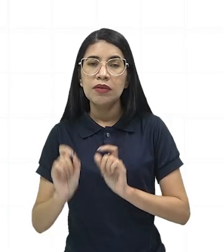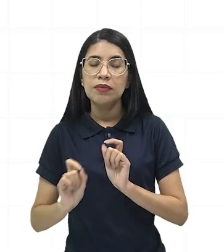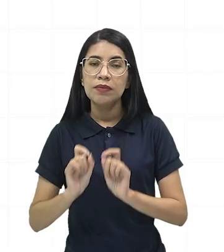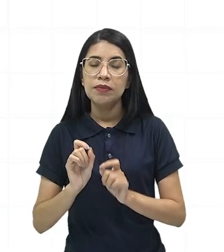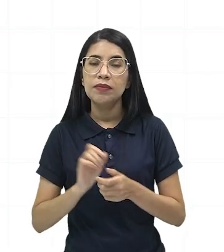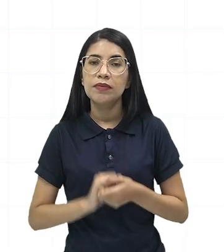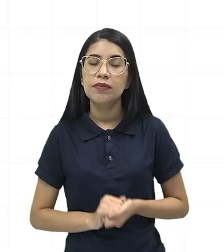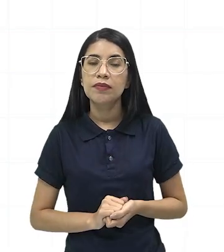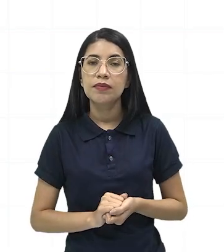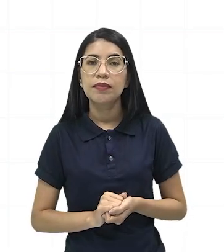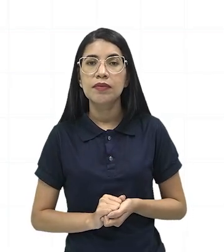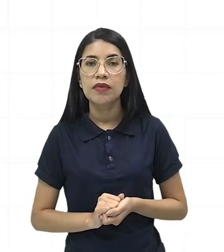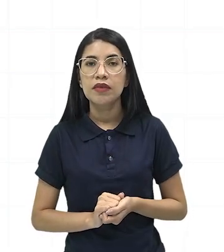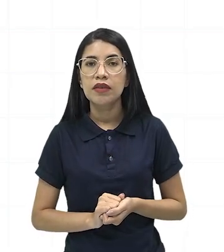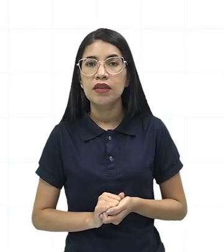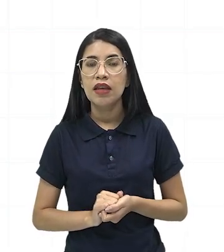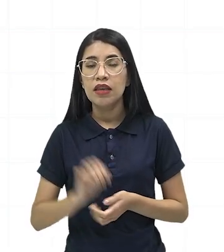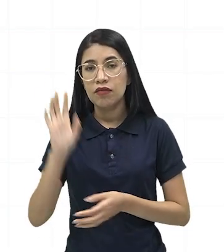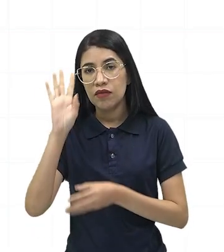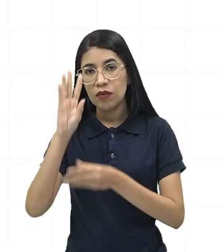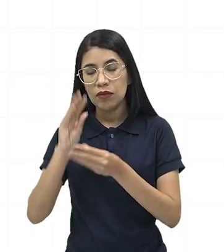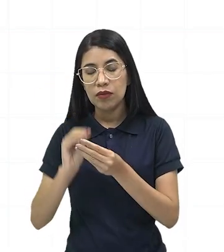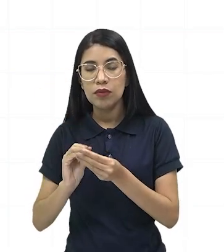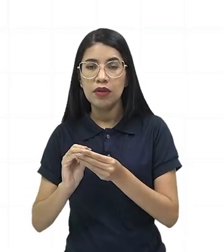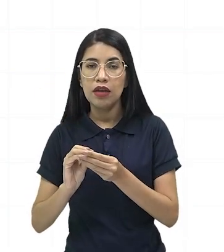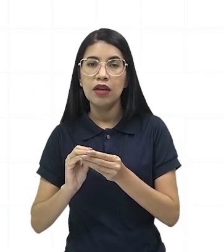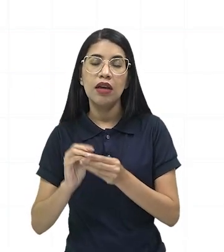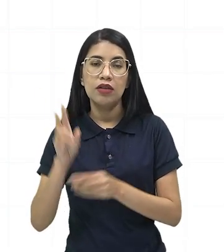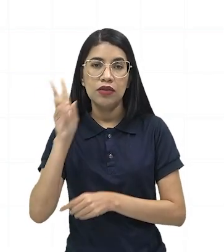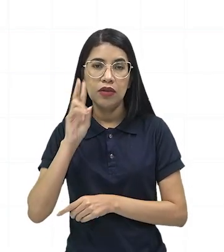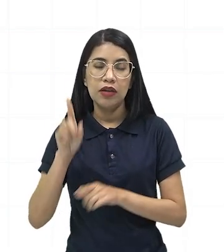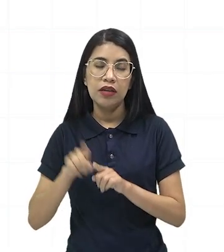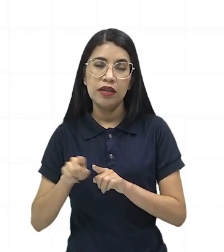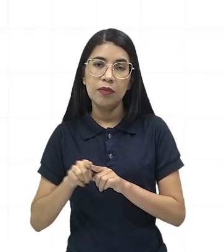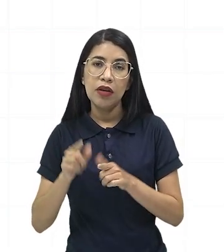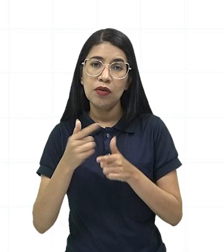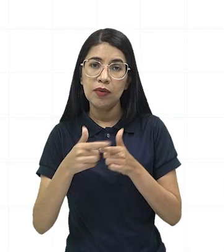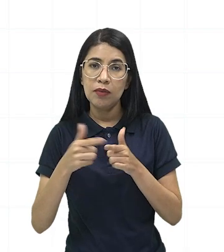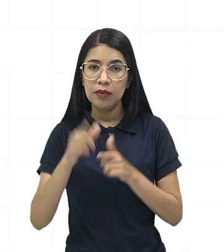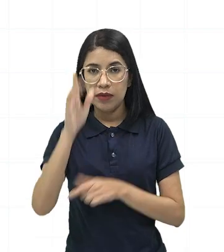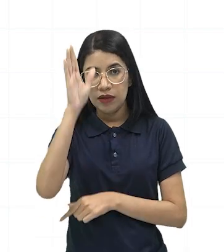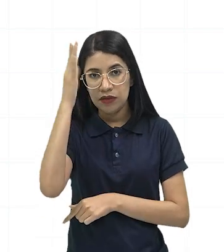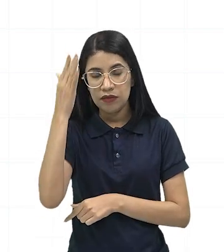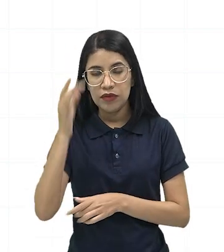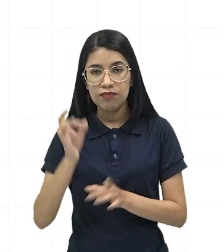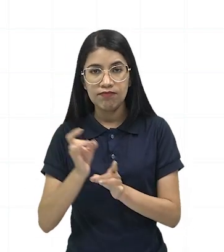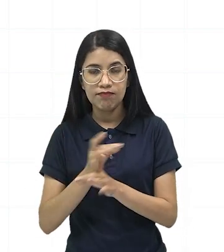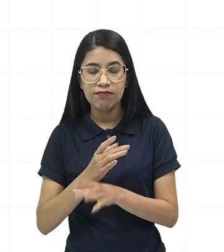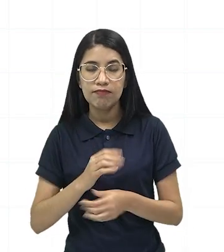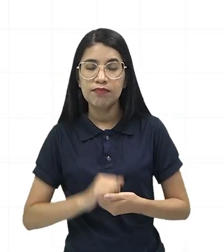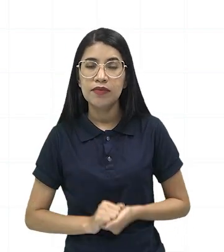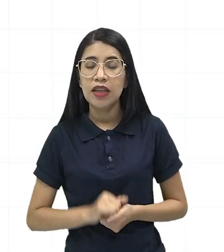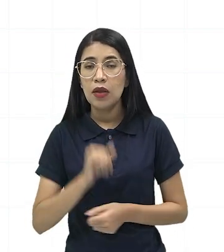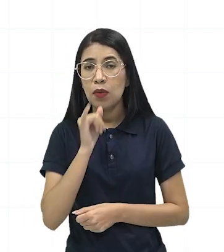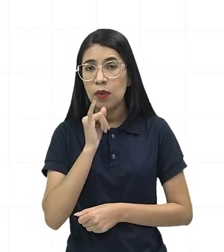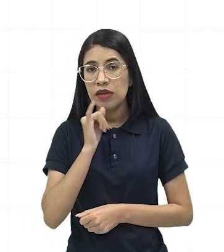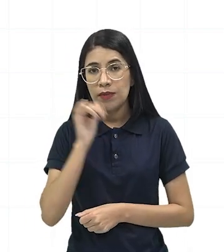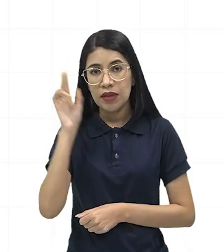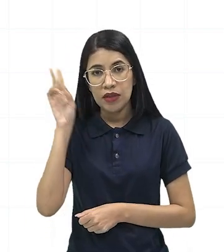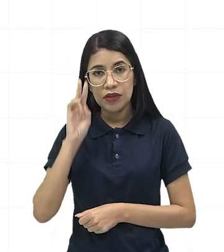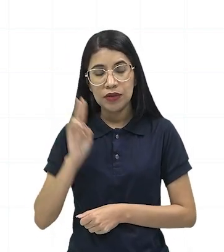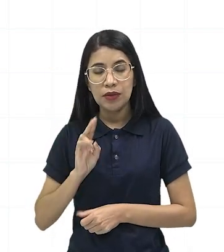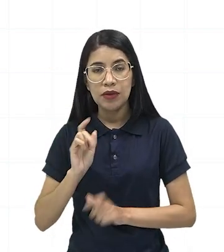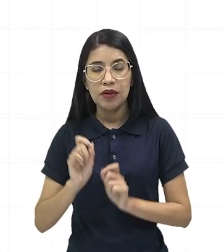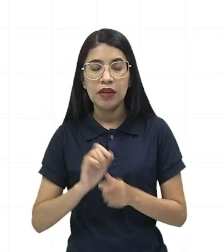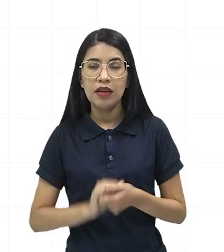quando se conclui a história e ao mesmo tempo resolve um problema. Que no caso, aí o problema dessa história é a